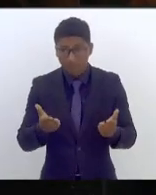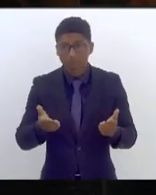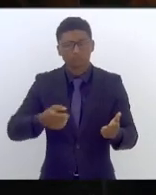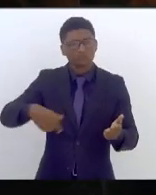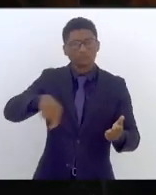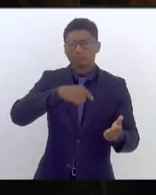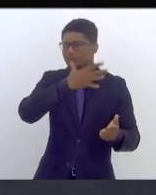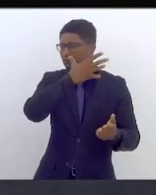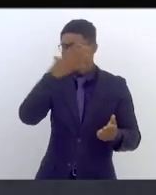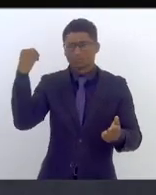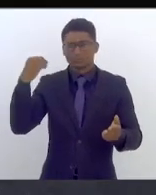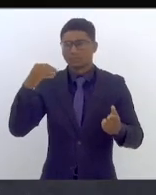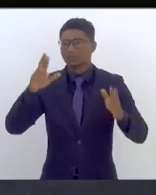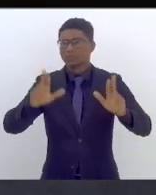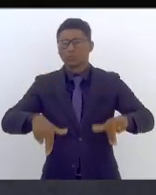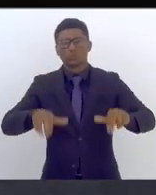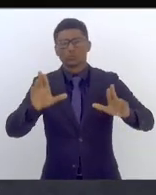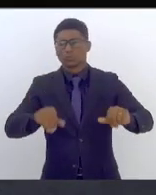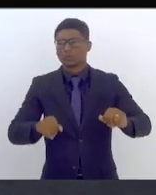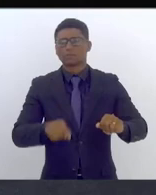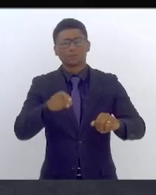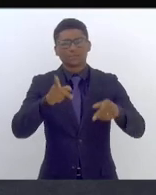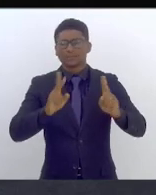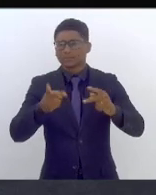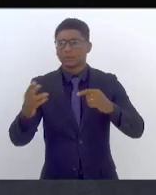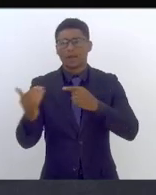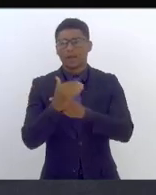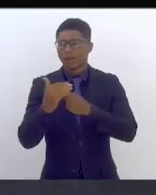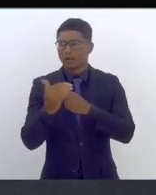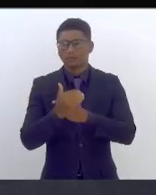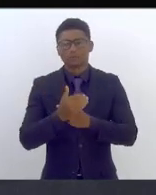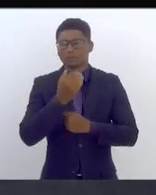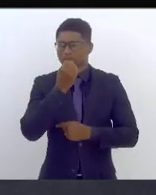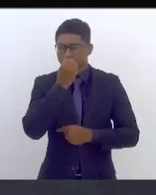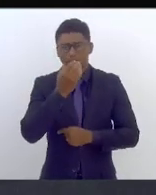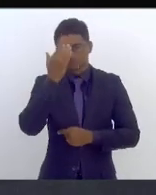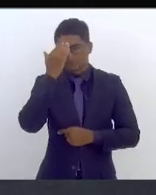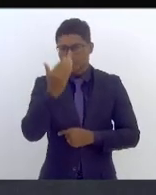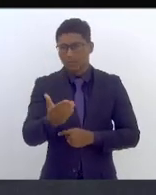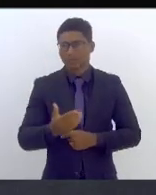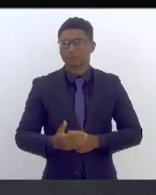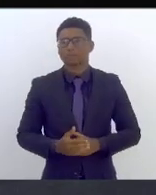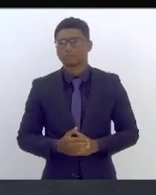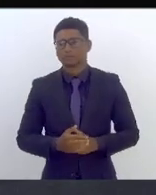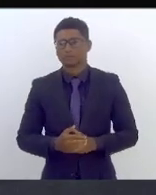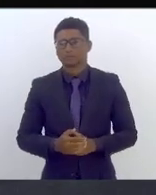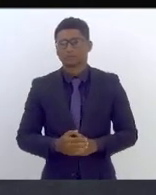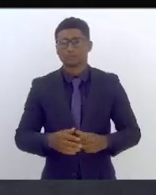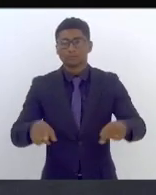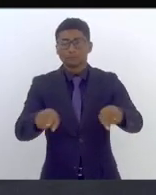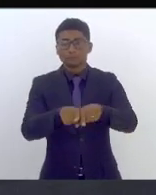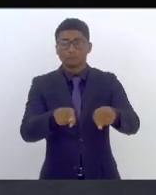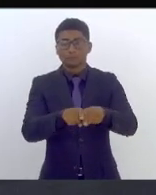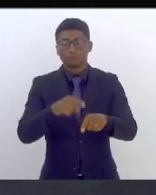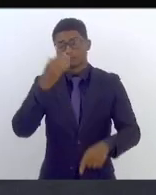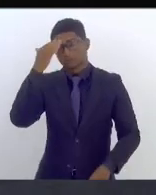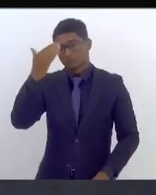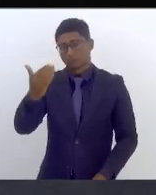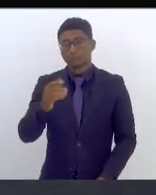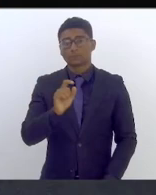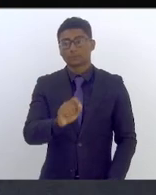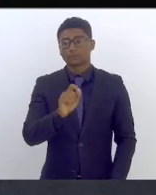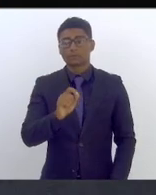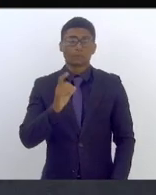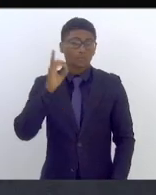esquecer todo bem que nos fez muito obrigado também tem que agradecer os deputados que